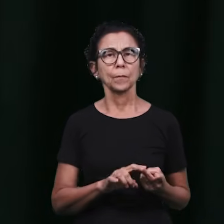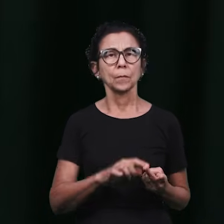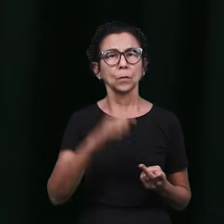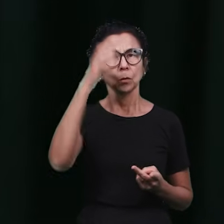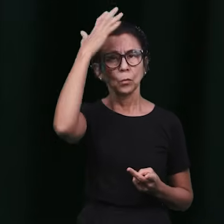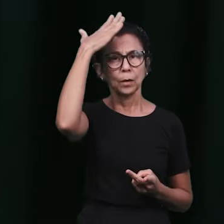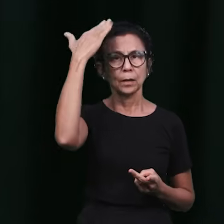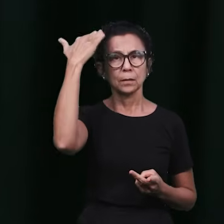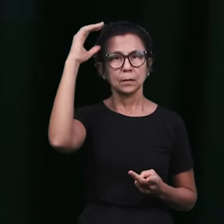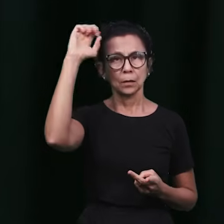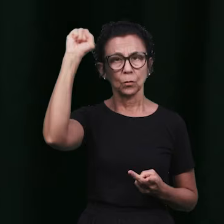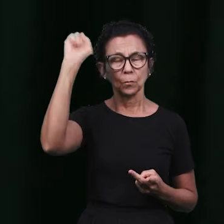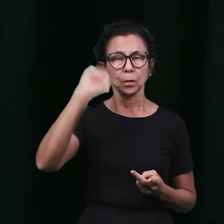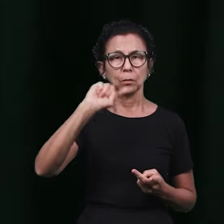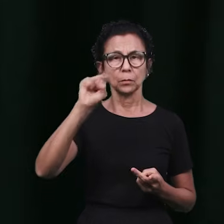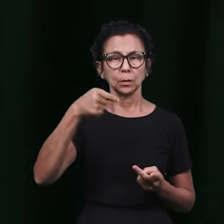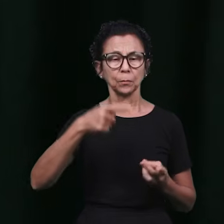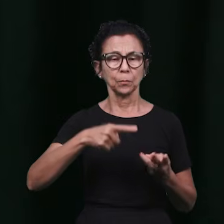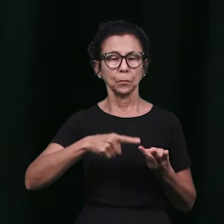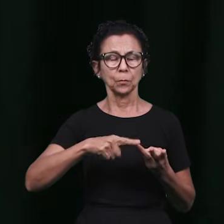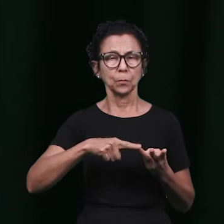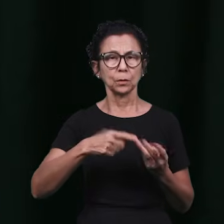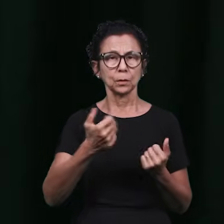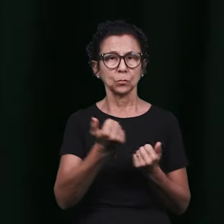Roboão, seu filho,